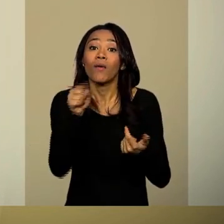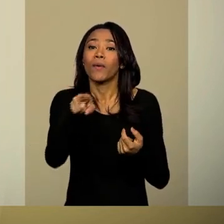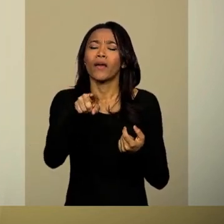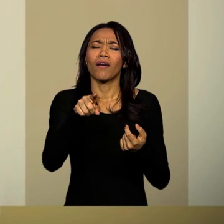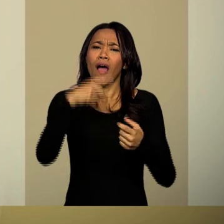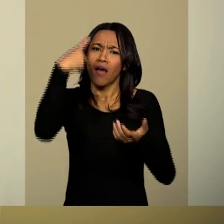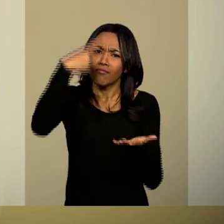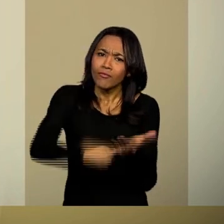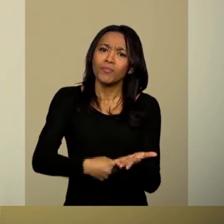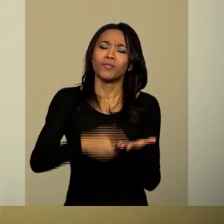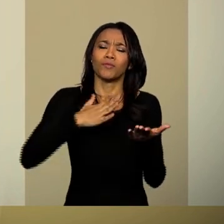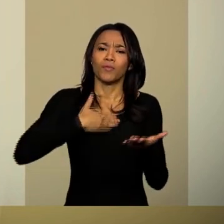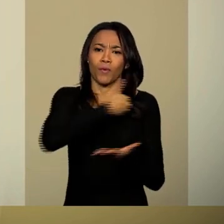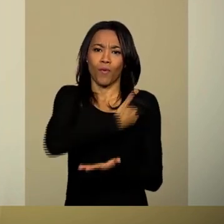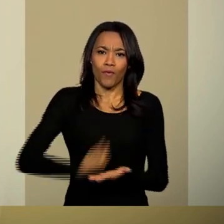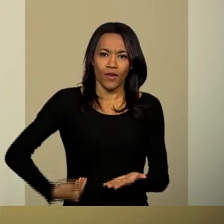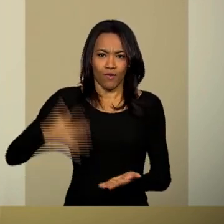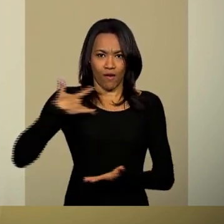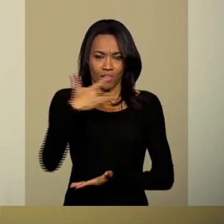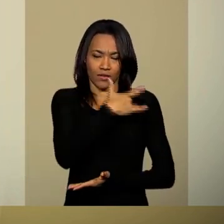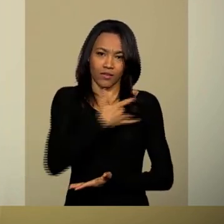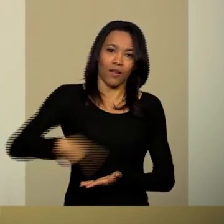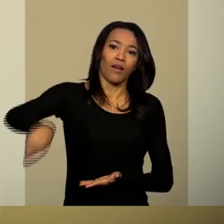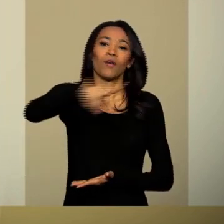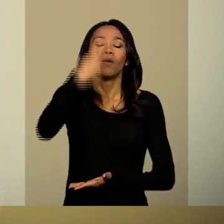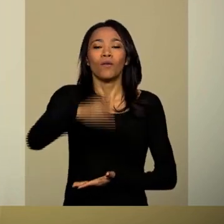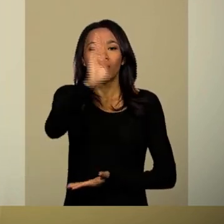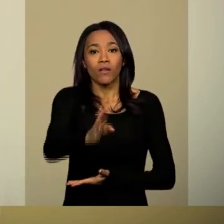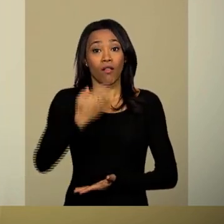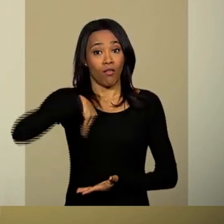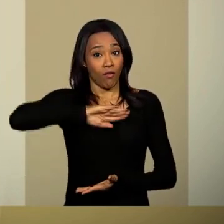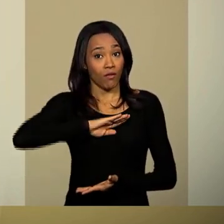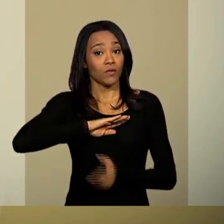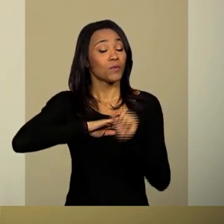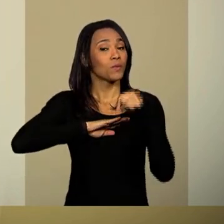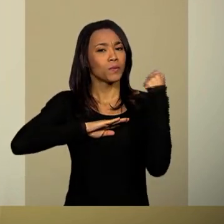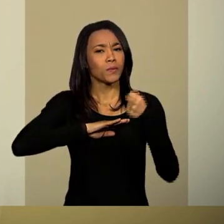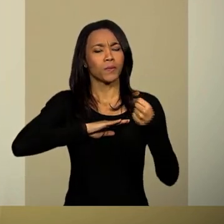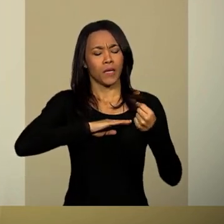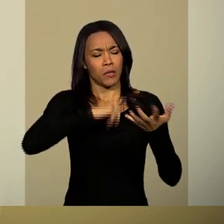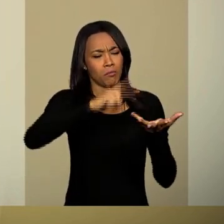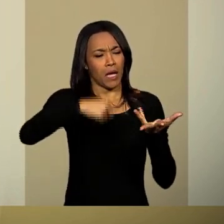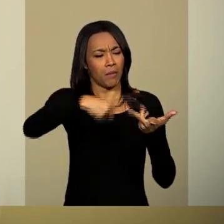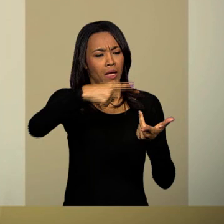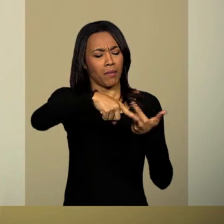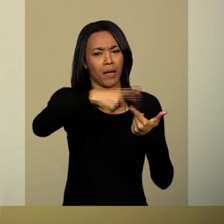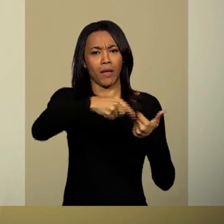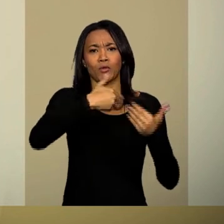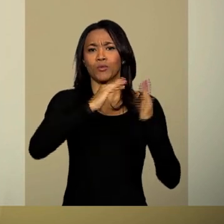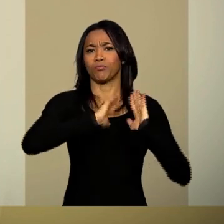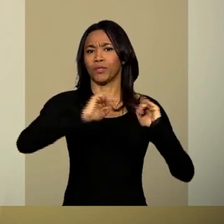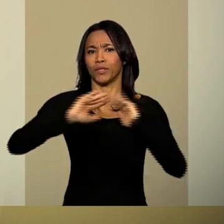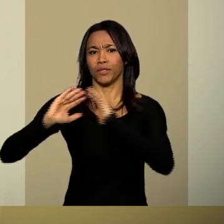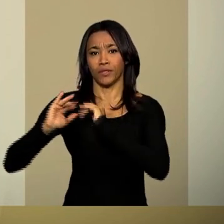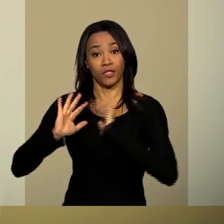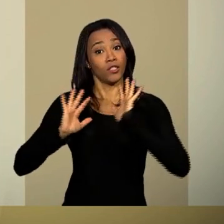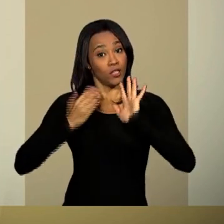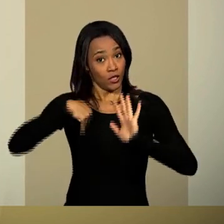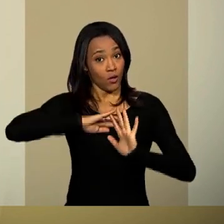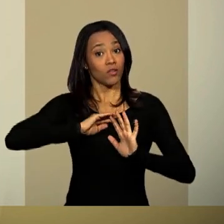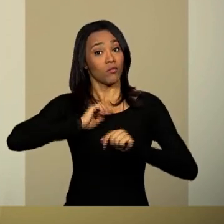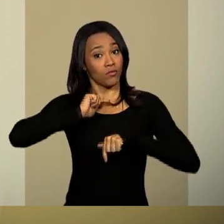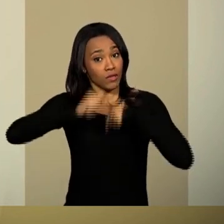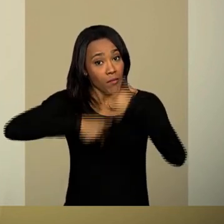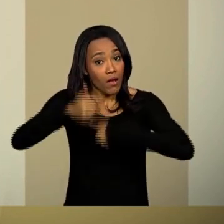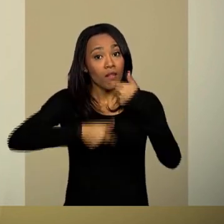compromisso do meu governo com a saúde pública no Brasil nós ouvimos as demandas das pessoas e estamos trabalhando para